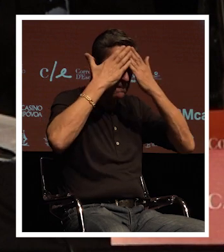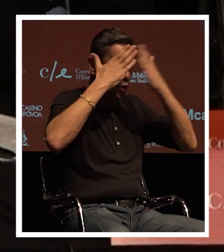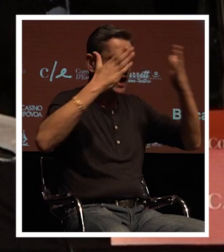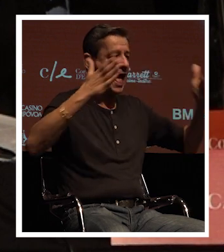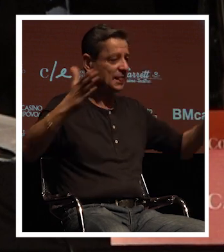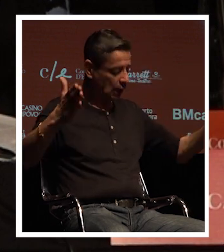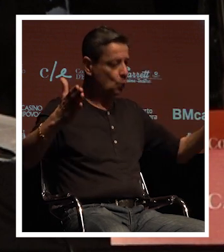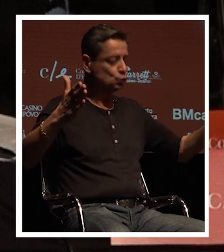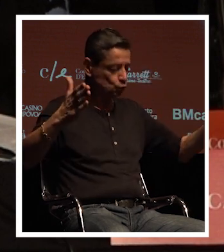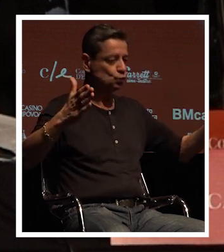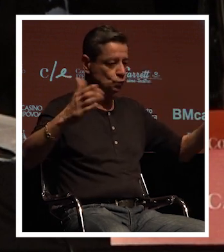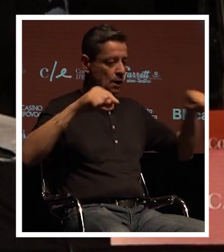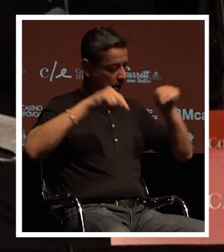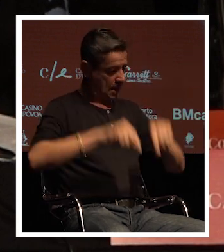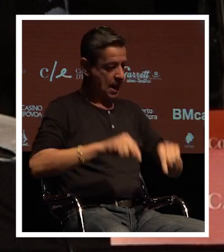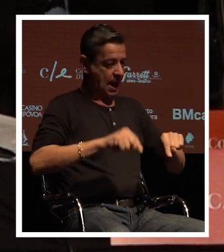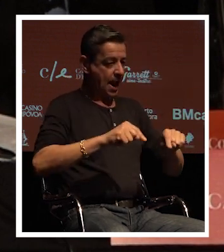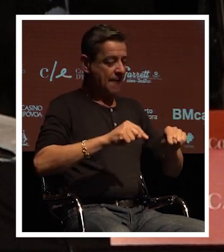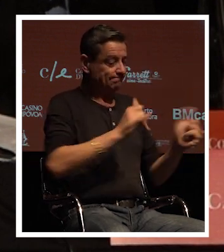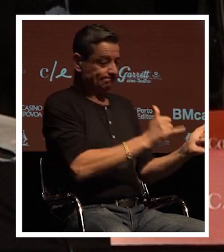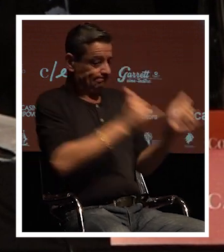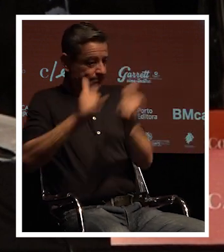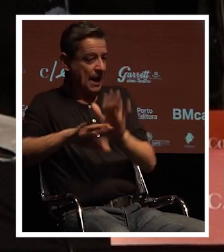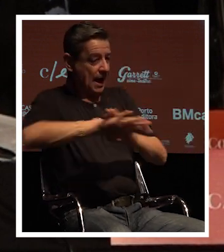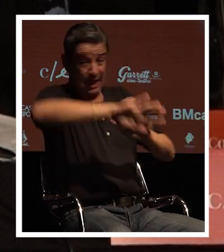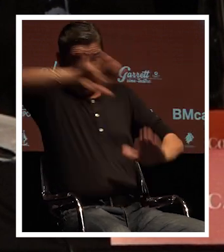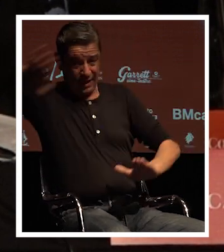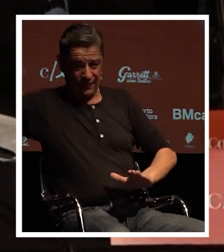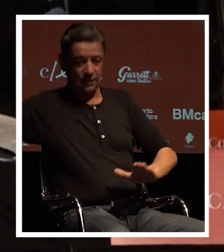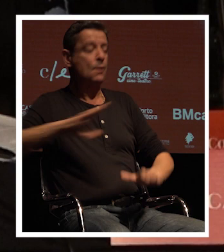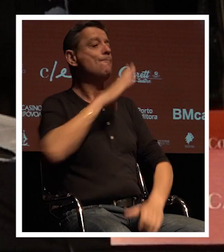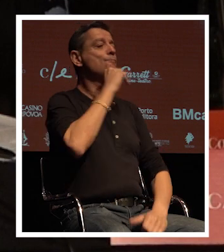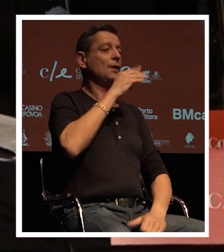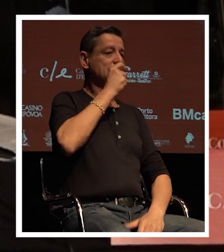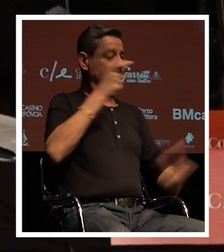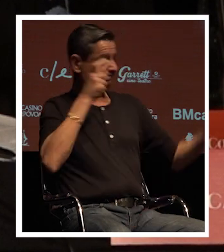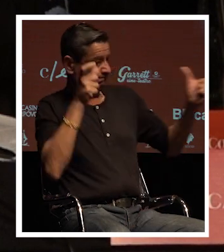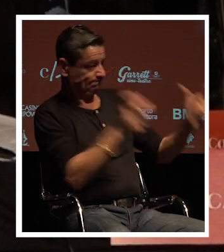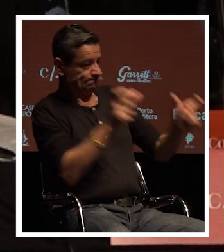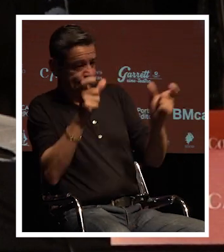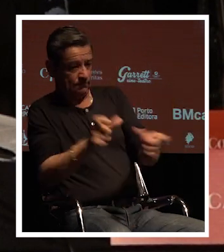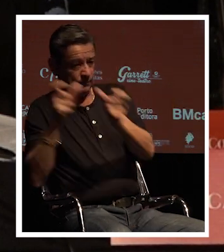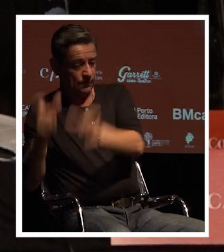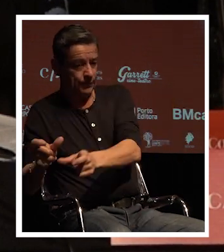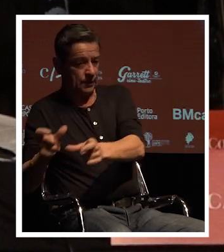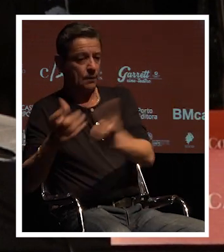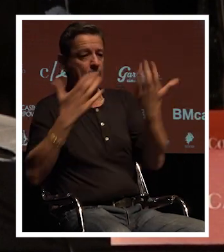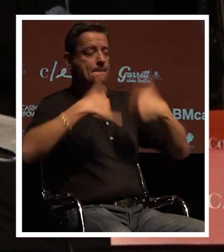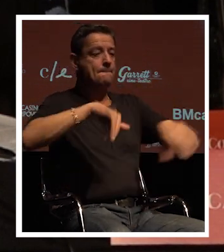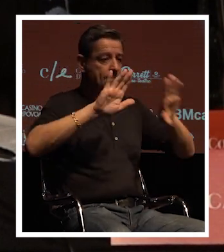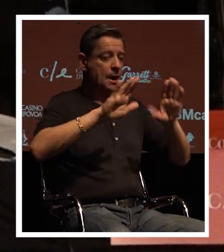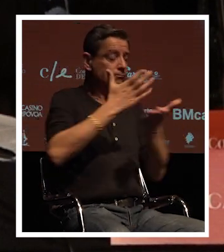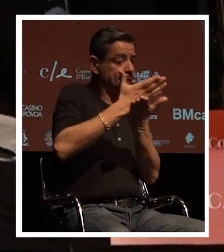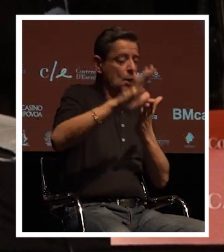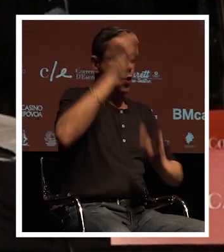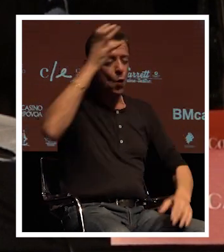além do regresso em peso da Extrema direita estamos hoje constantemente policiadas censurados quando não riscados do mapa